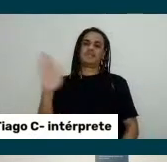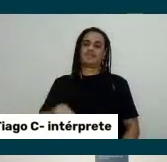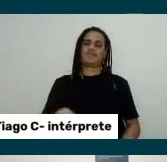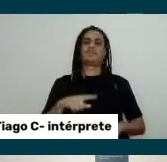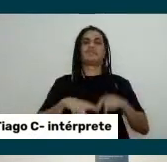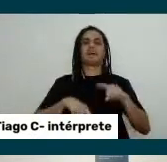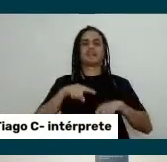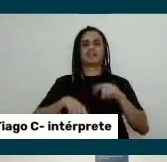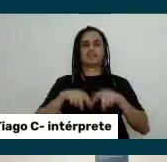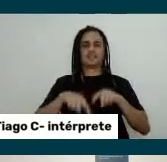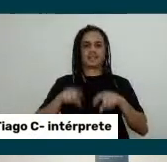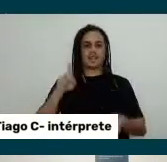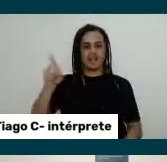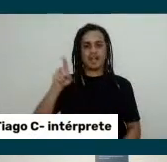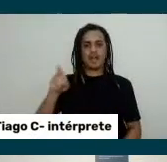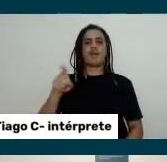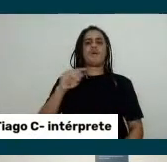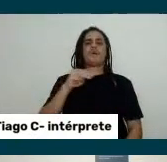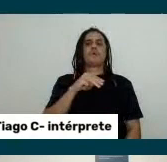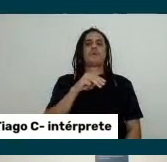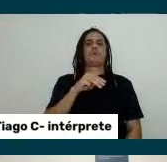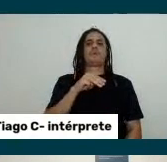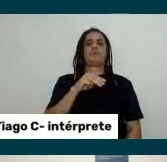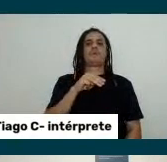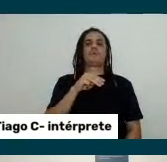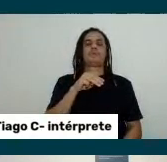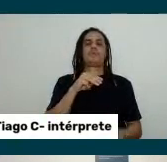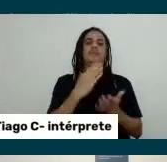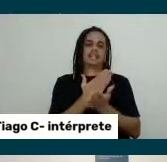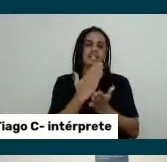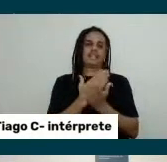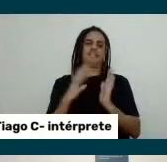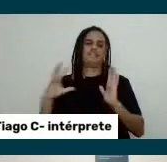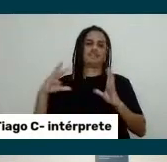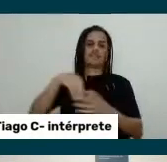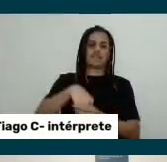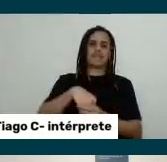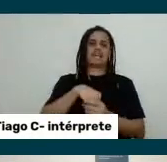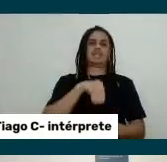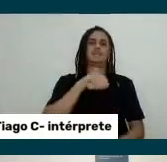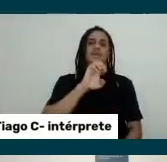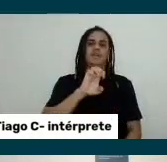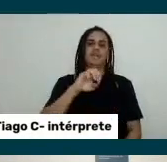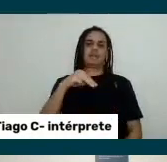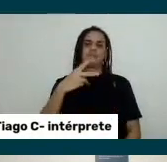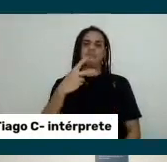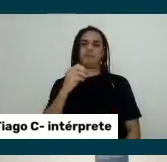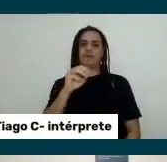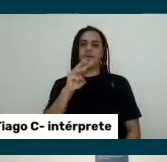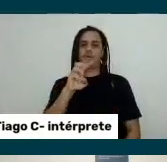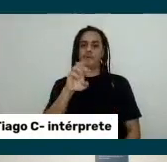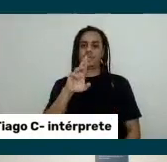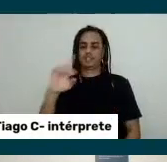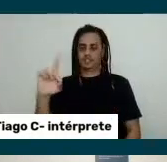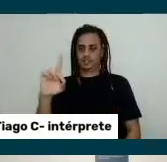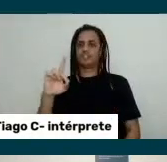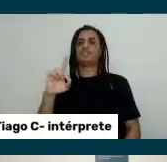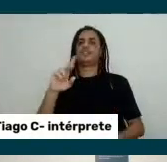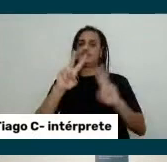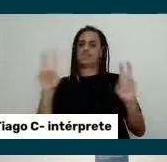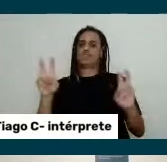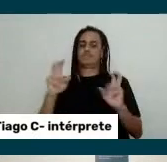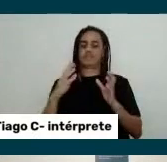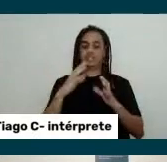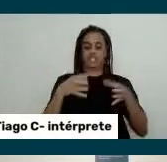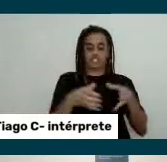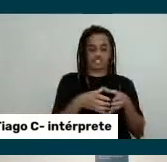Kagan, do livro Empowered, que eu mencionei aqui para você. Isso é o que a gente chama de times de entrega. Para você saber se o time de entrega, se o seu time é um time de